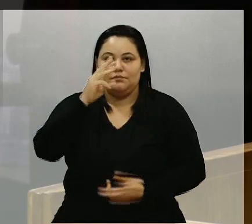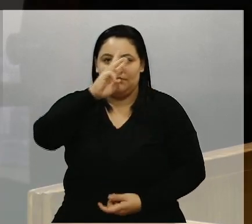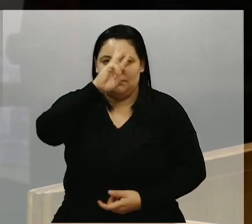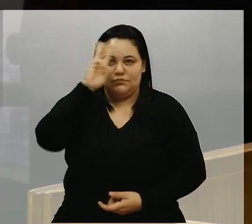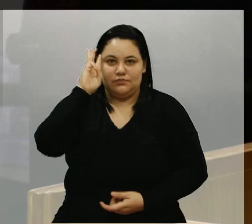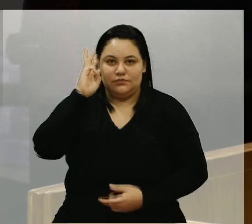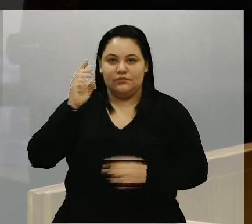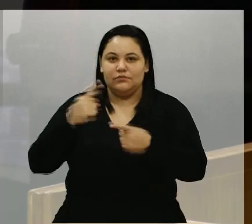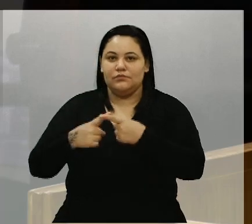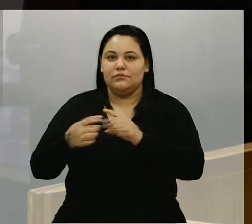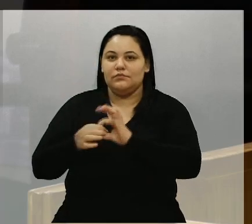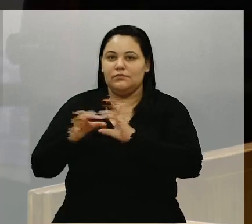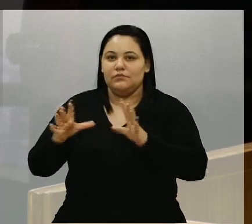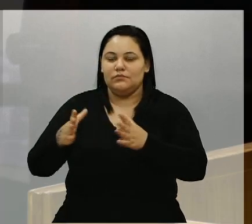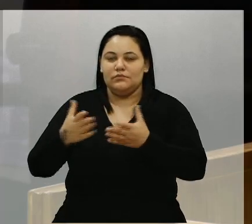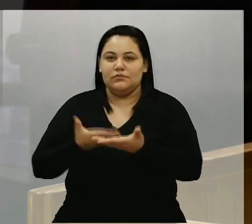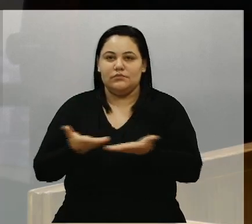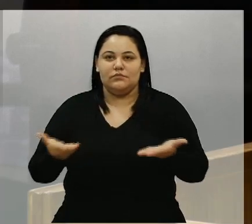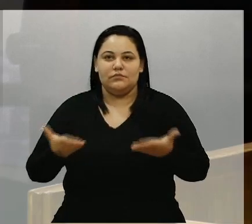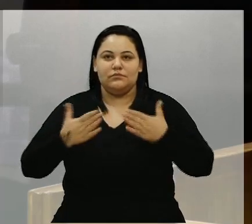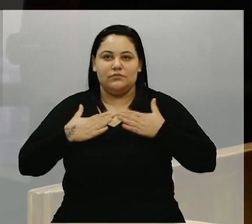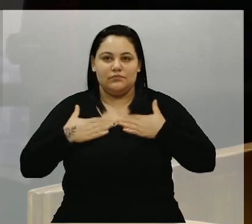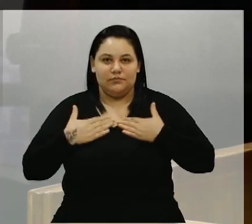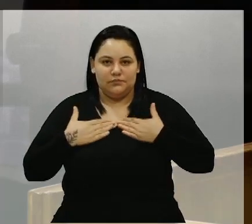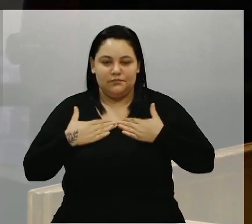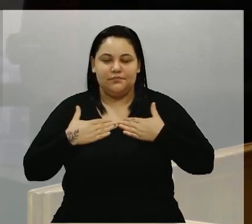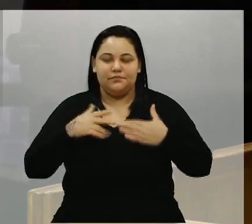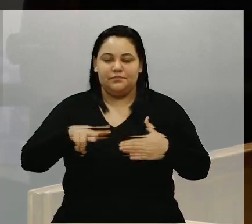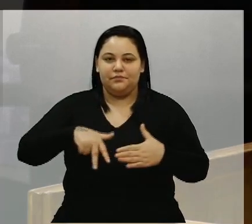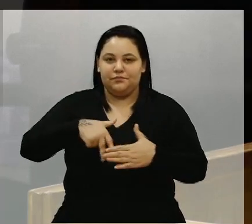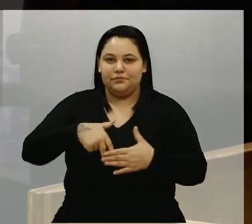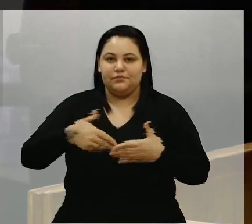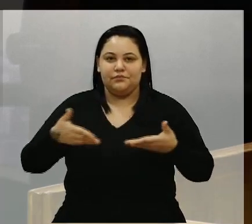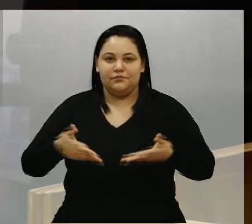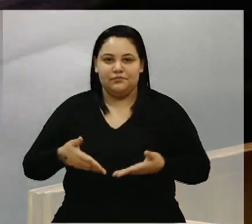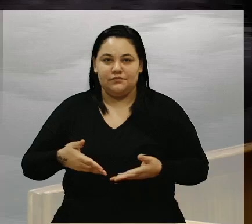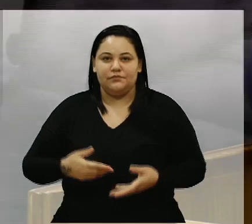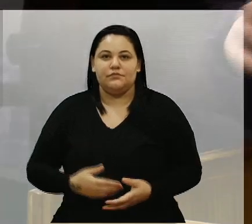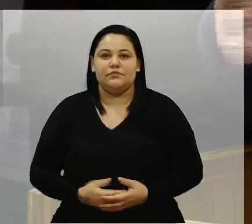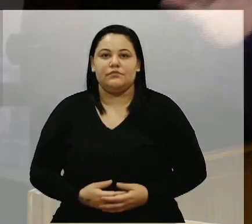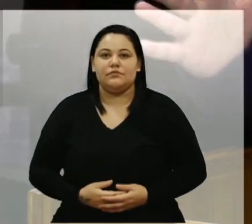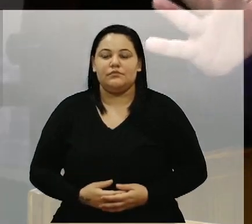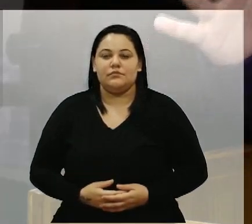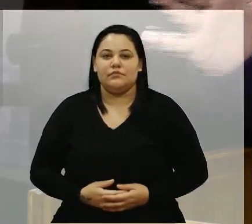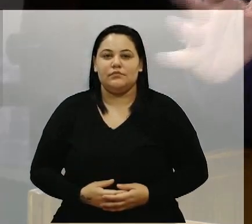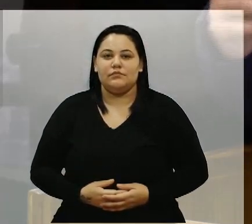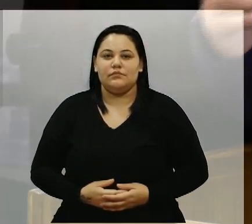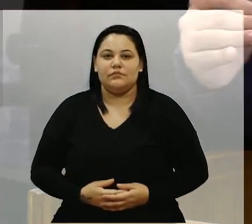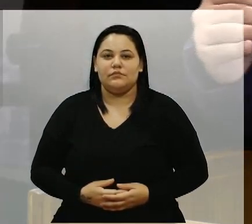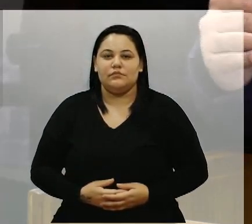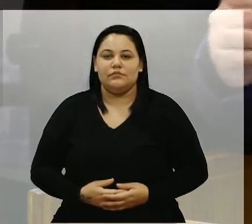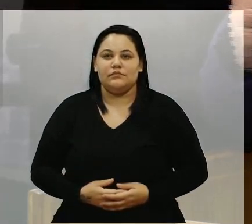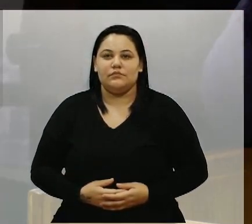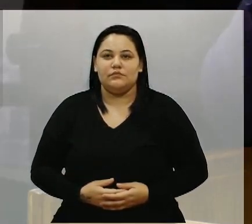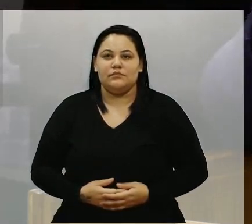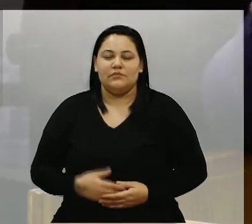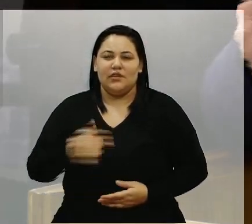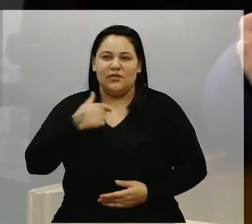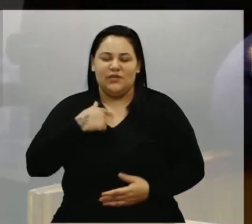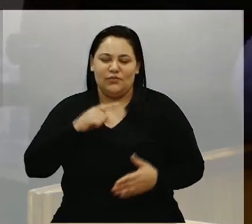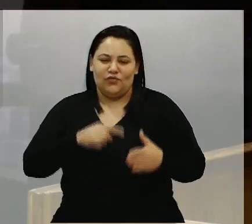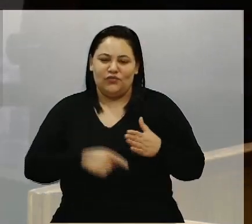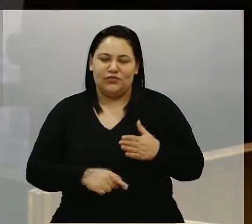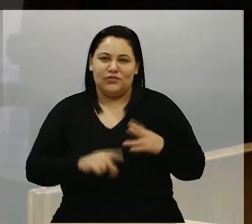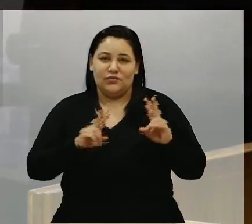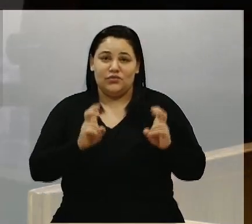pela cedência do espaço nesse grande expediente. E eu ia entrar num tema, mas eu